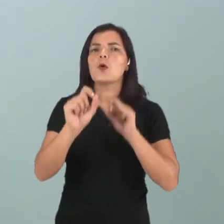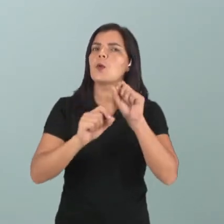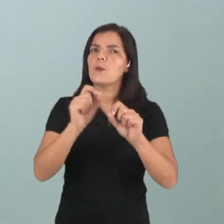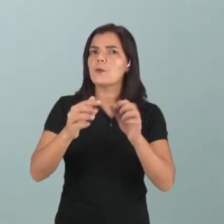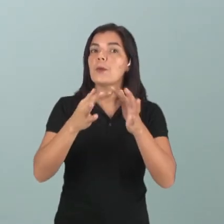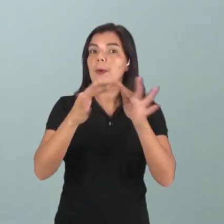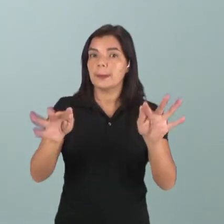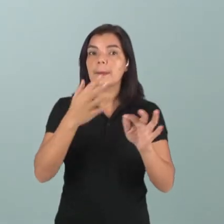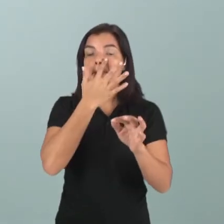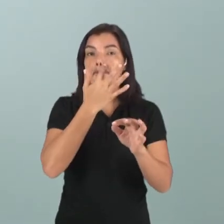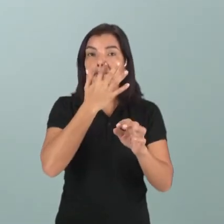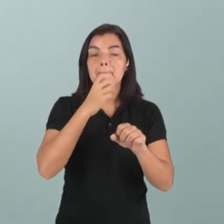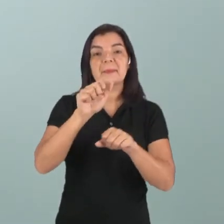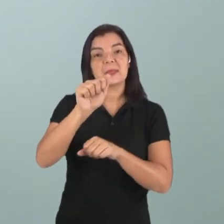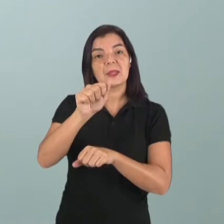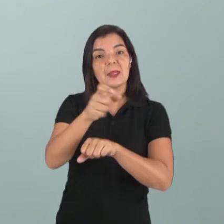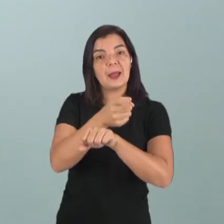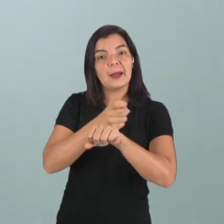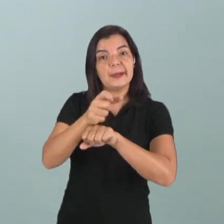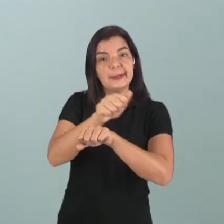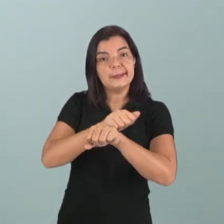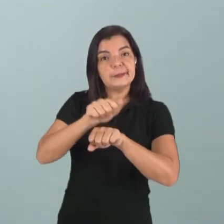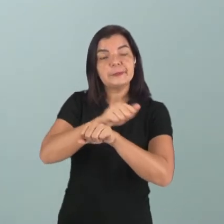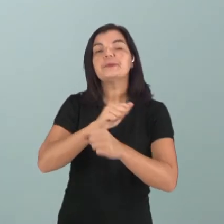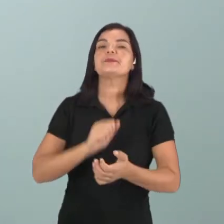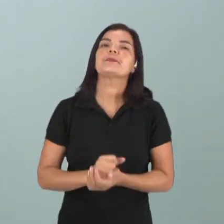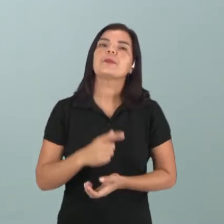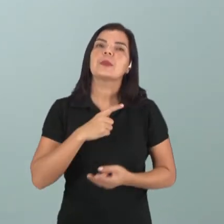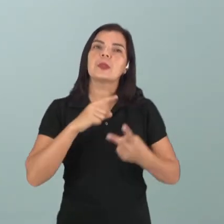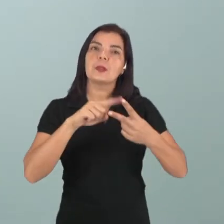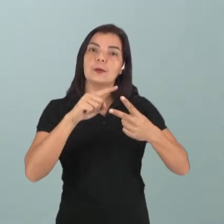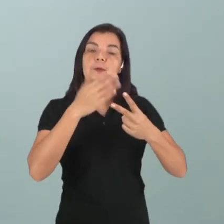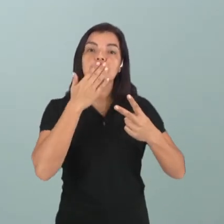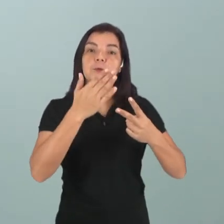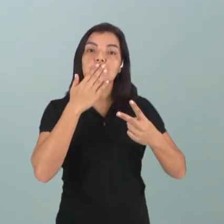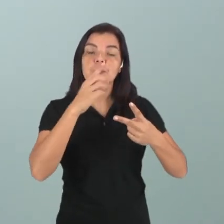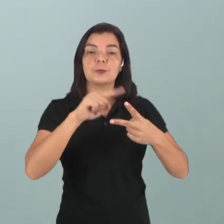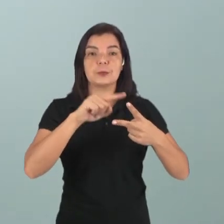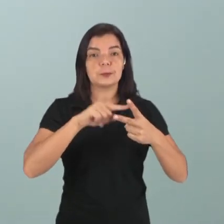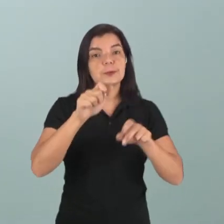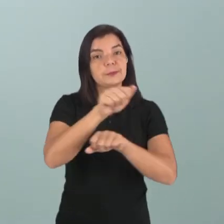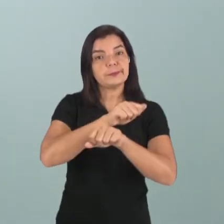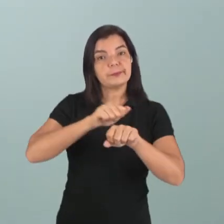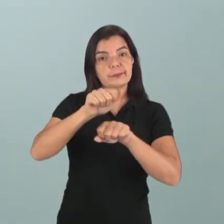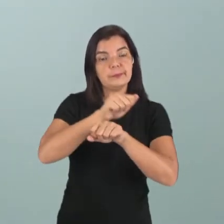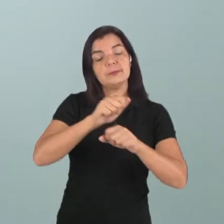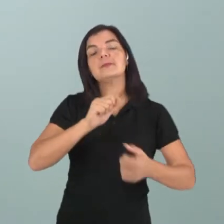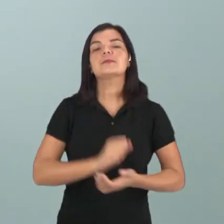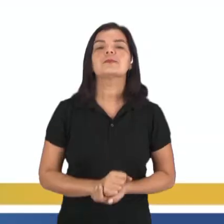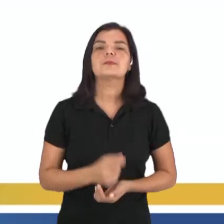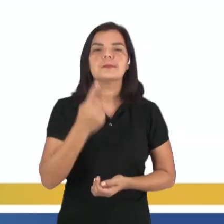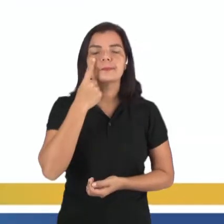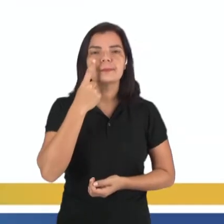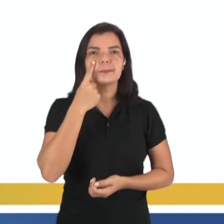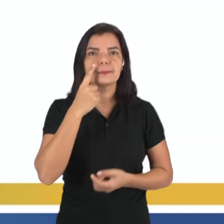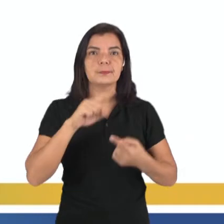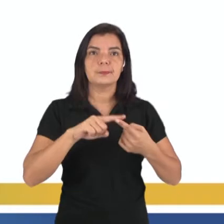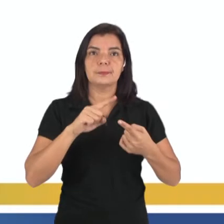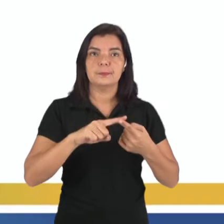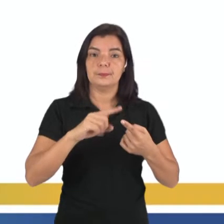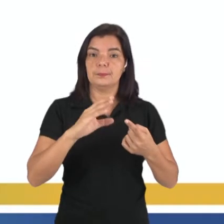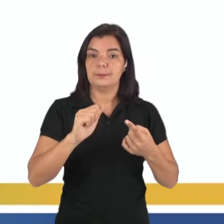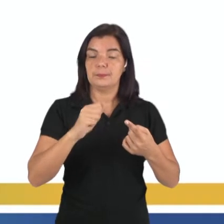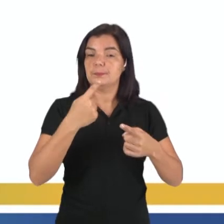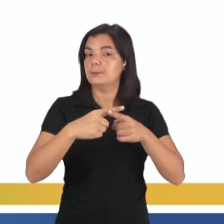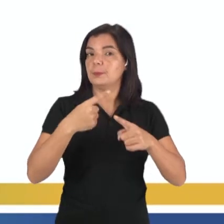por advérbios, como vocês podem ver, tá bom? Nós temos esses tipos, né, de advérbios. Então, observem que ali nós